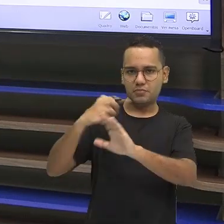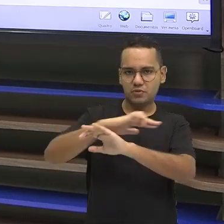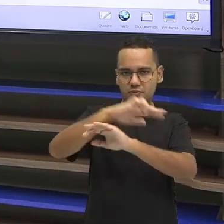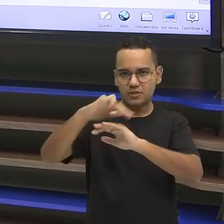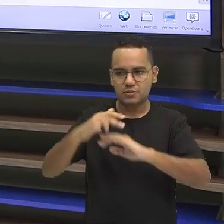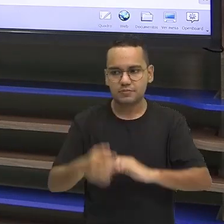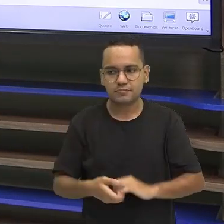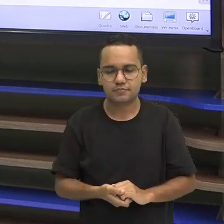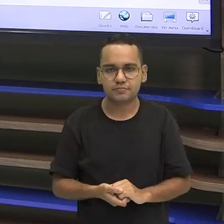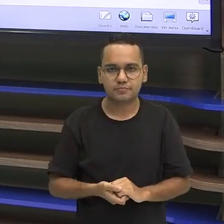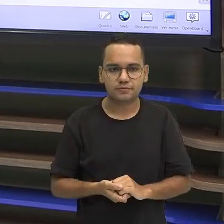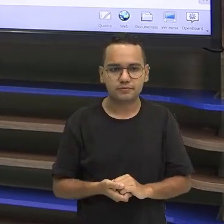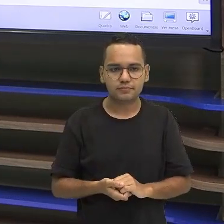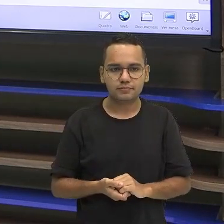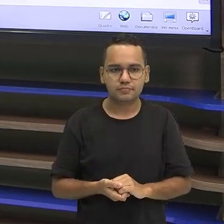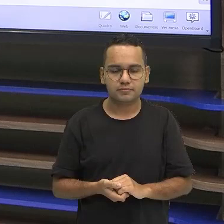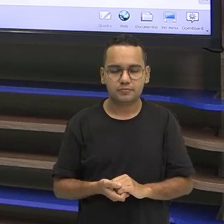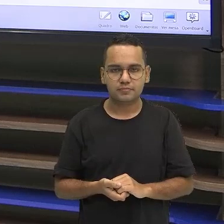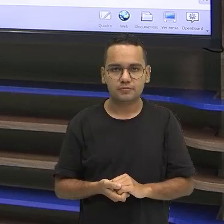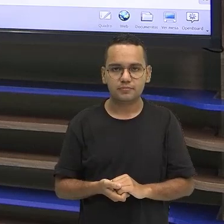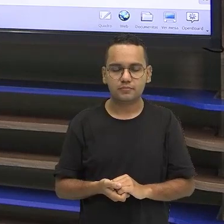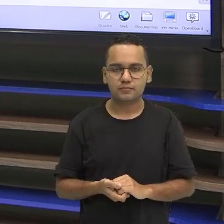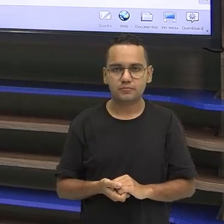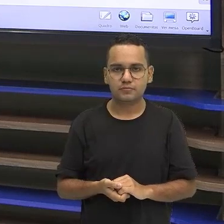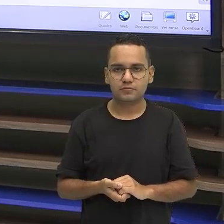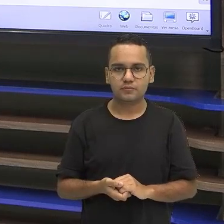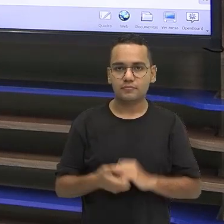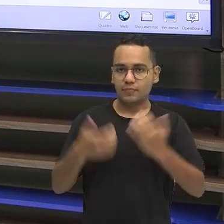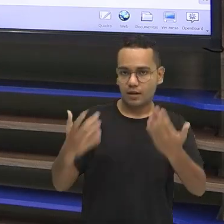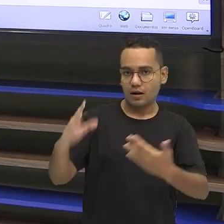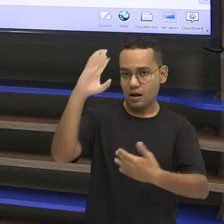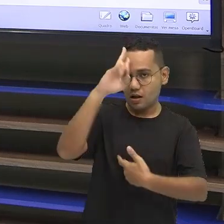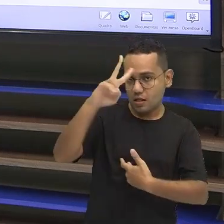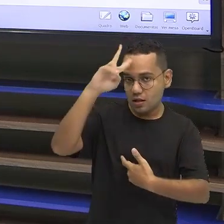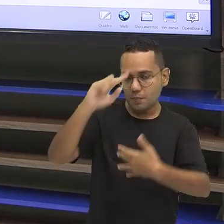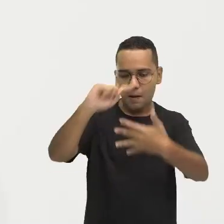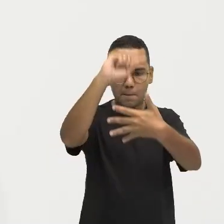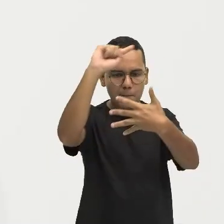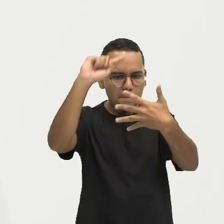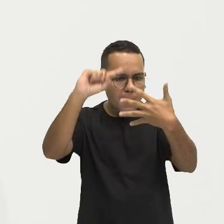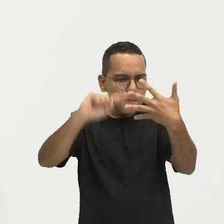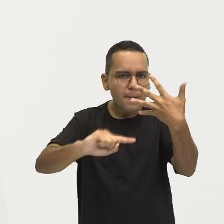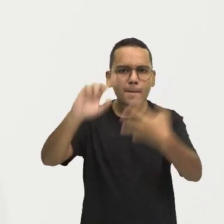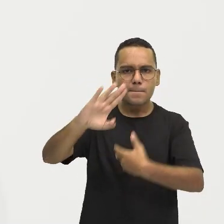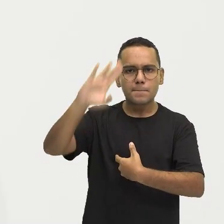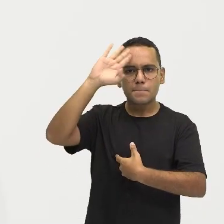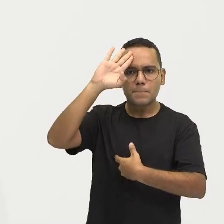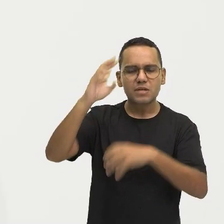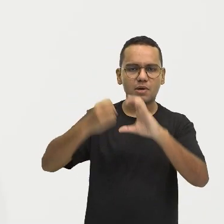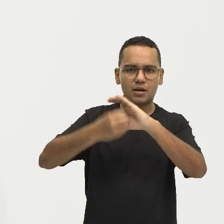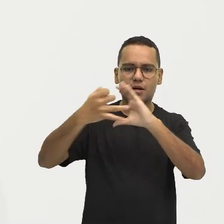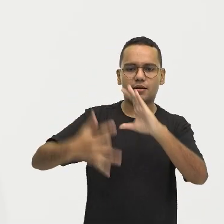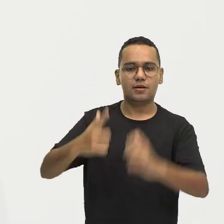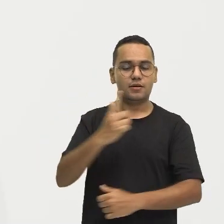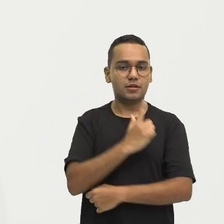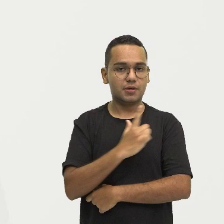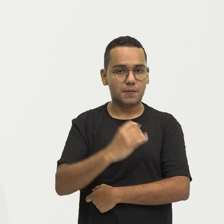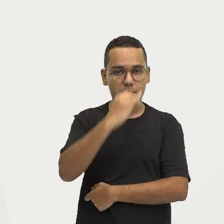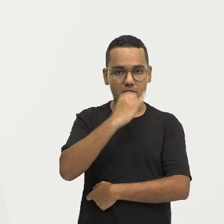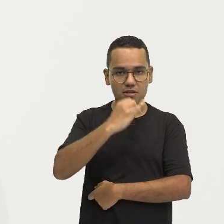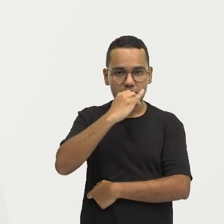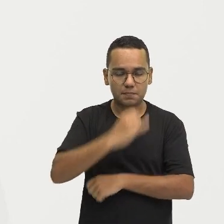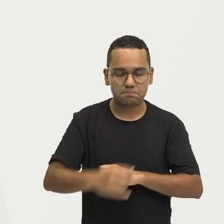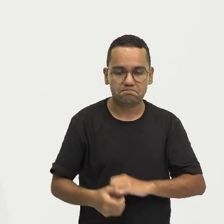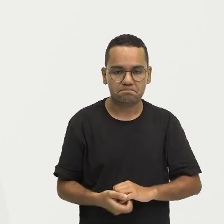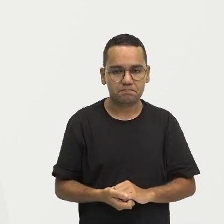tá? E aí, as principais características que a gente vai observar também, como eu falei para vocês, é que o Cerrado